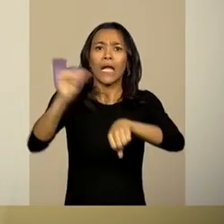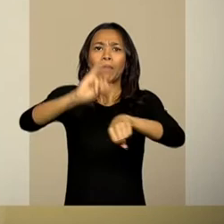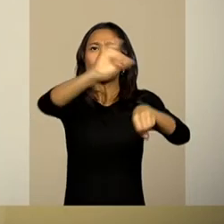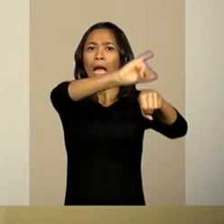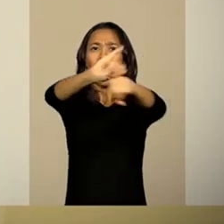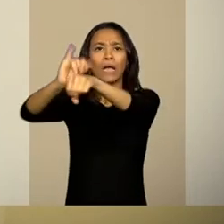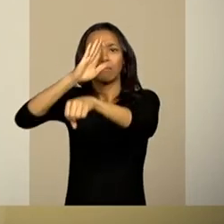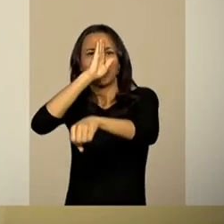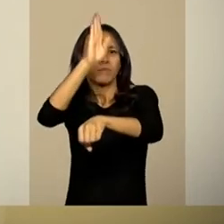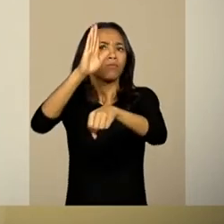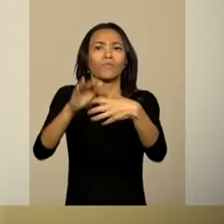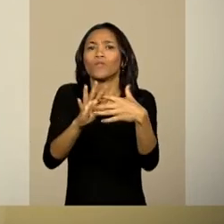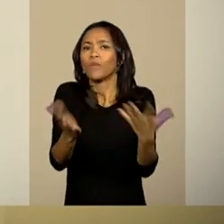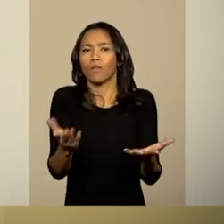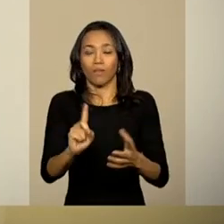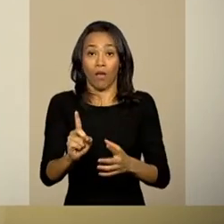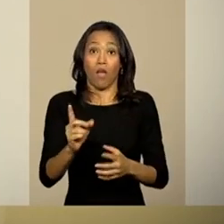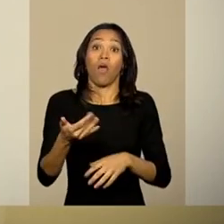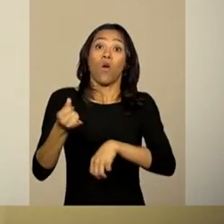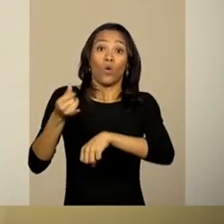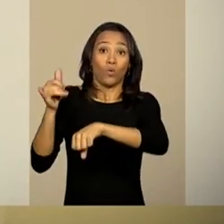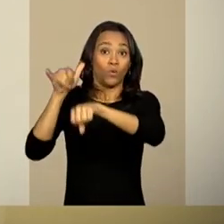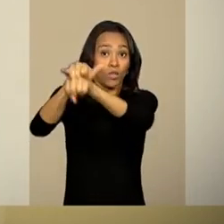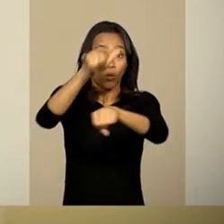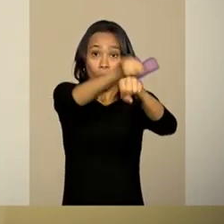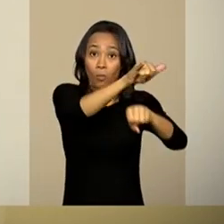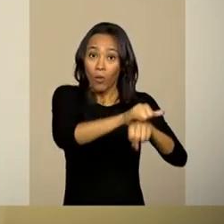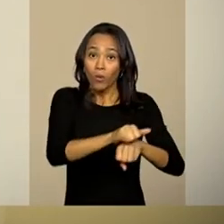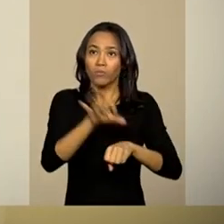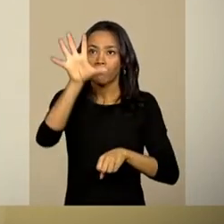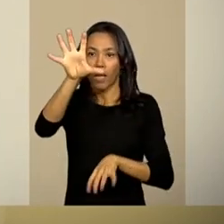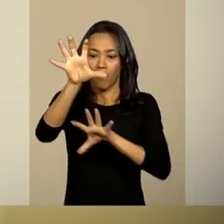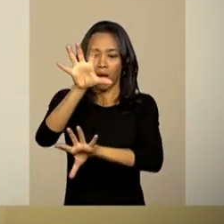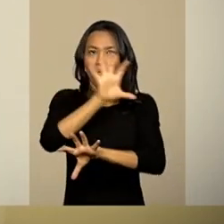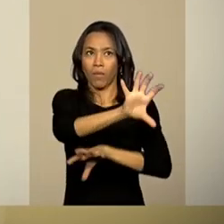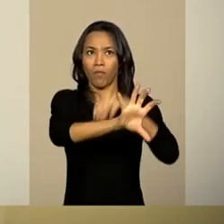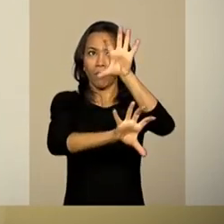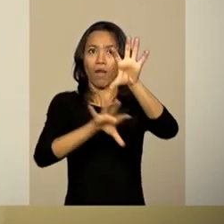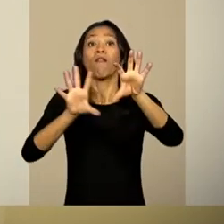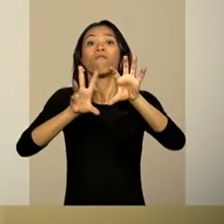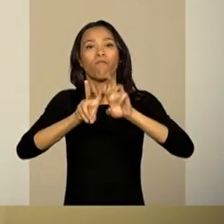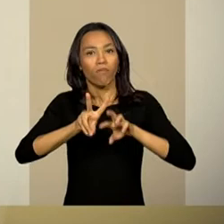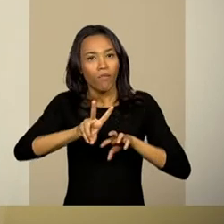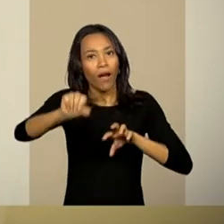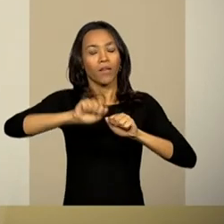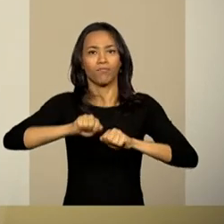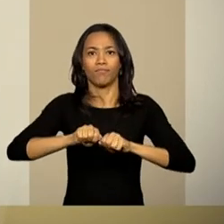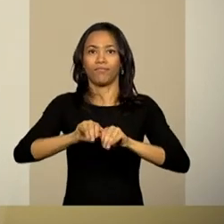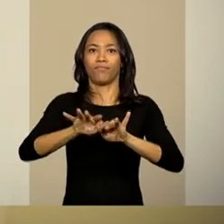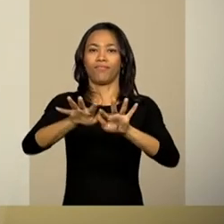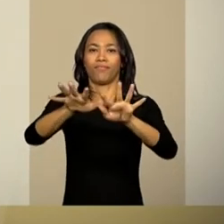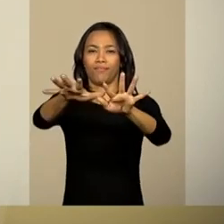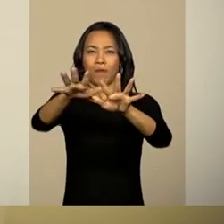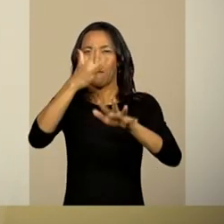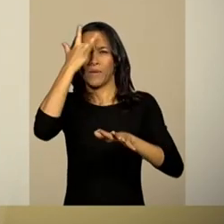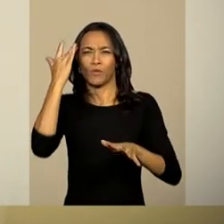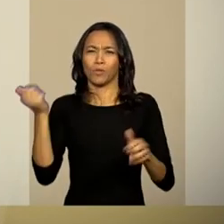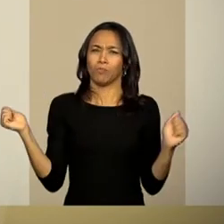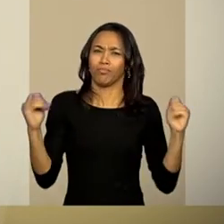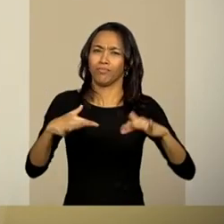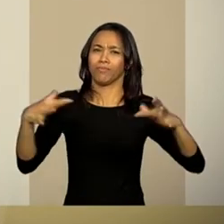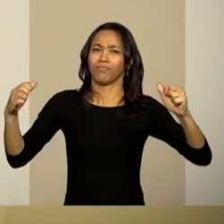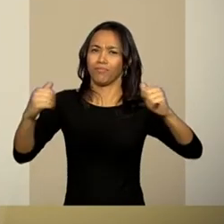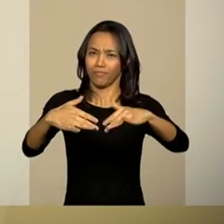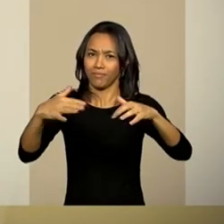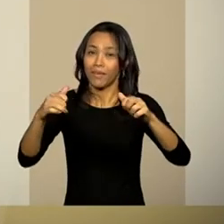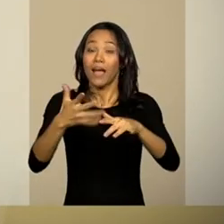capitais ou nas grandes cidades. Os aeroportos regionais, Luciano, vão descentralizar e facilitar o fluxo de passageiros.